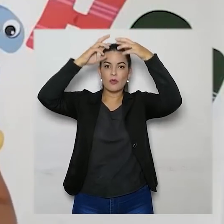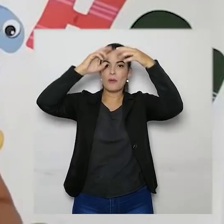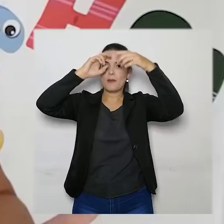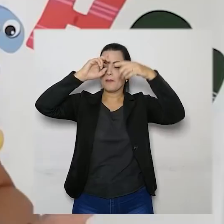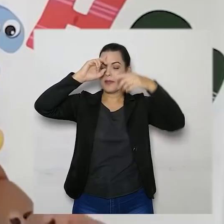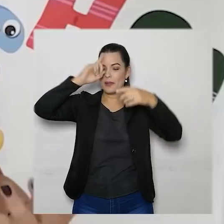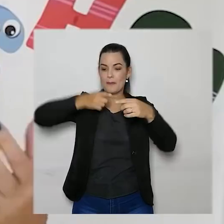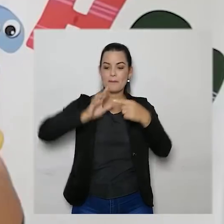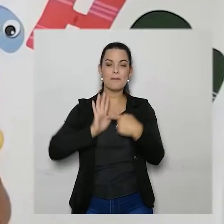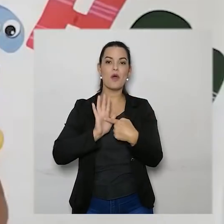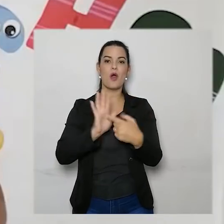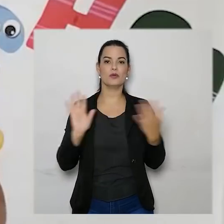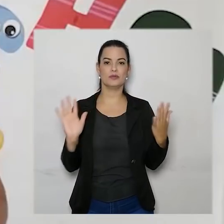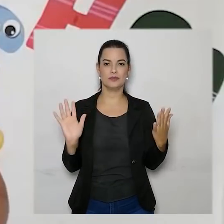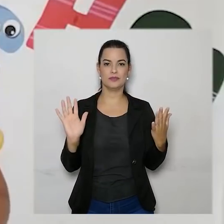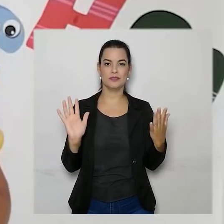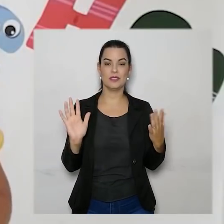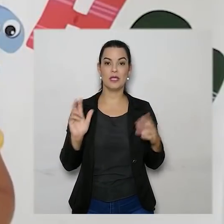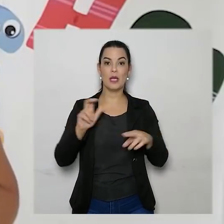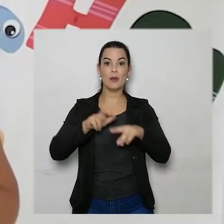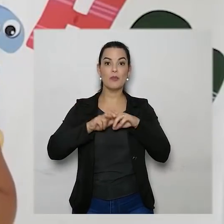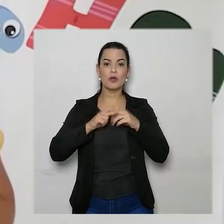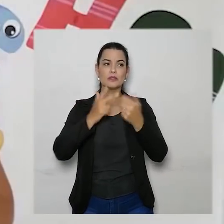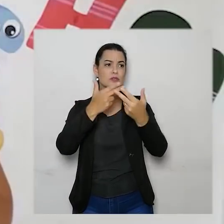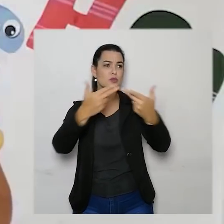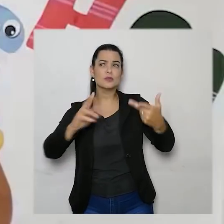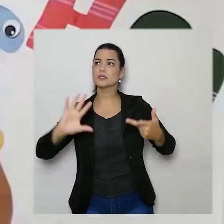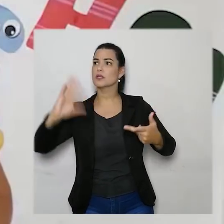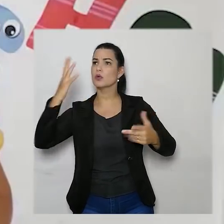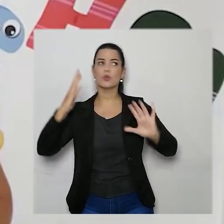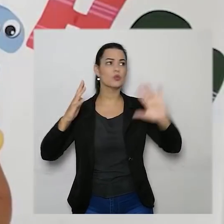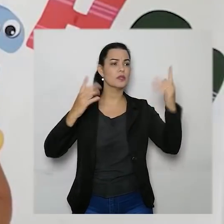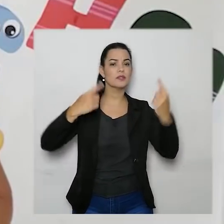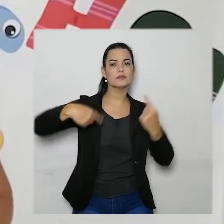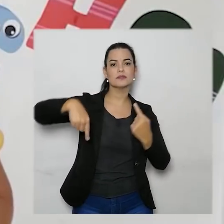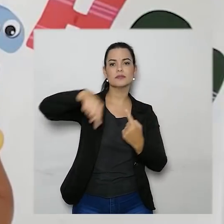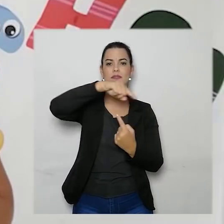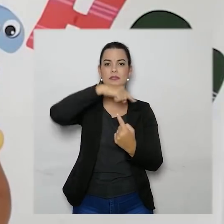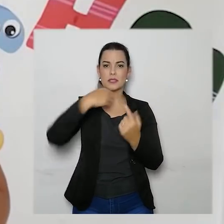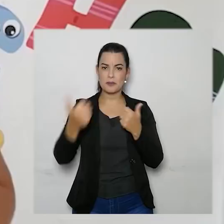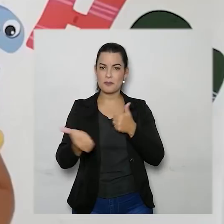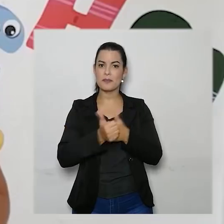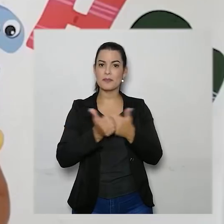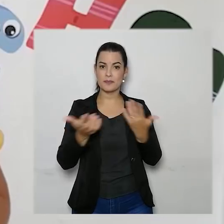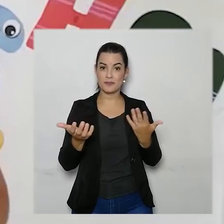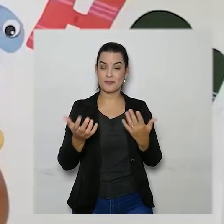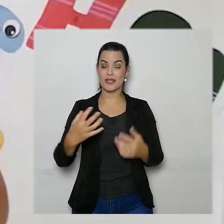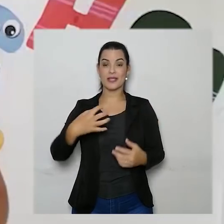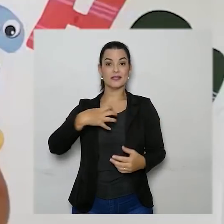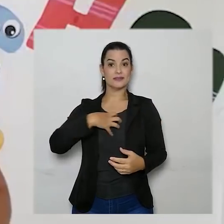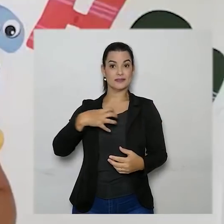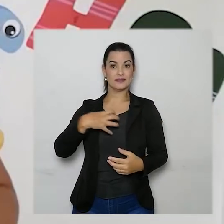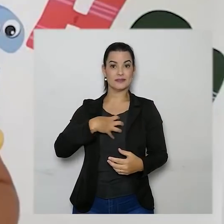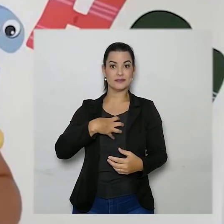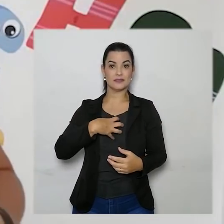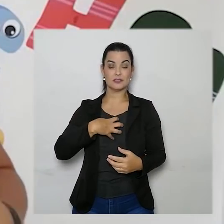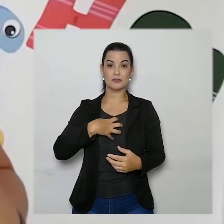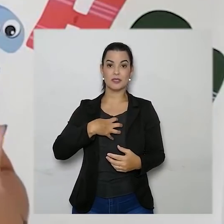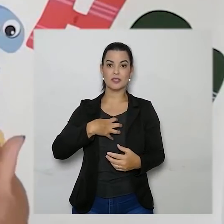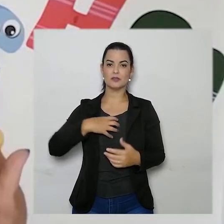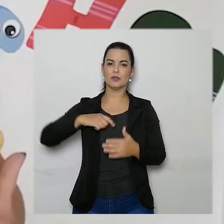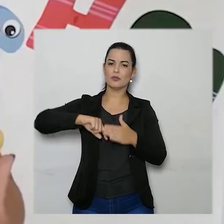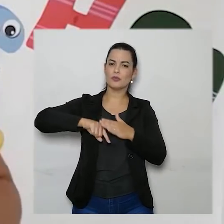de estímulos que nós recebemos de tudo que está à nossa volta. O sentimento, ele é